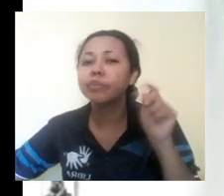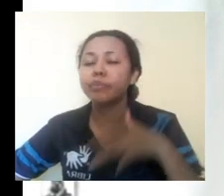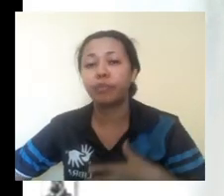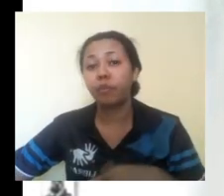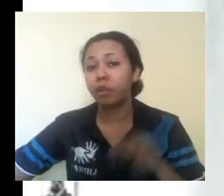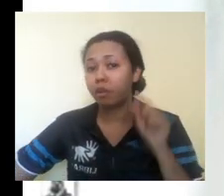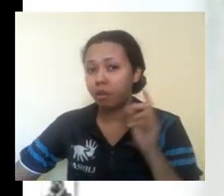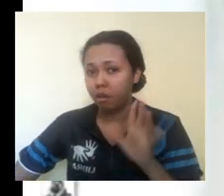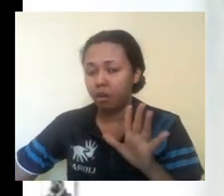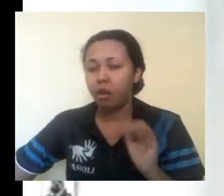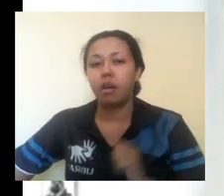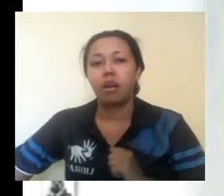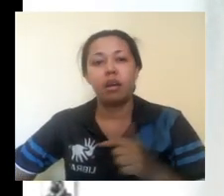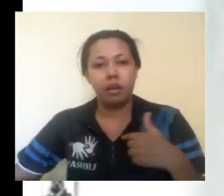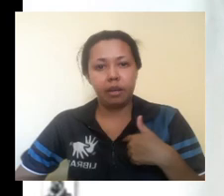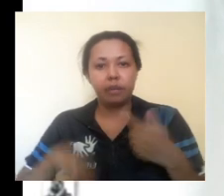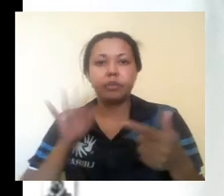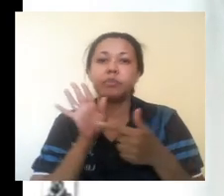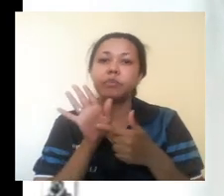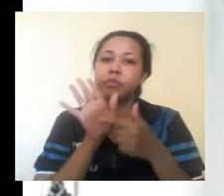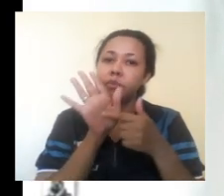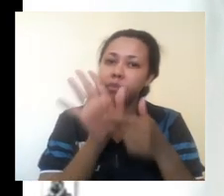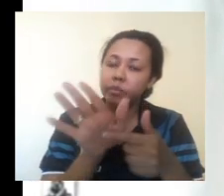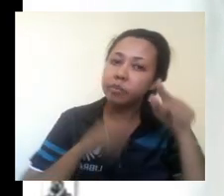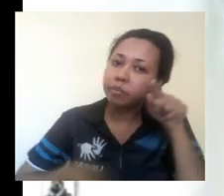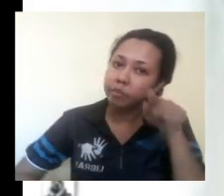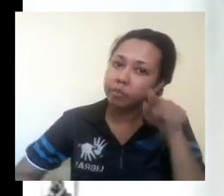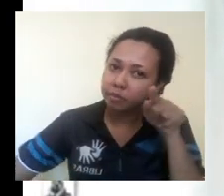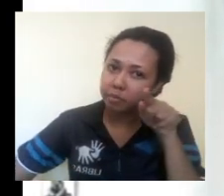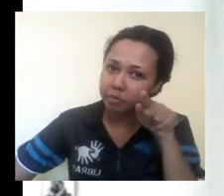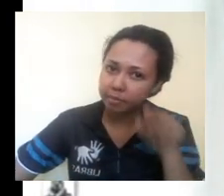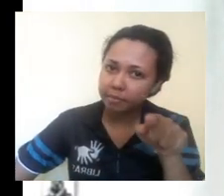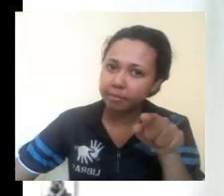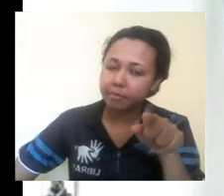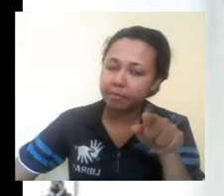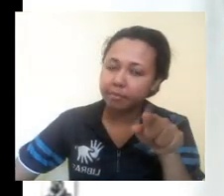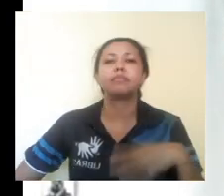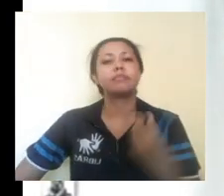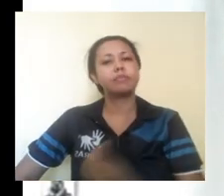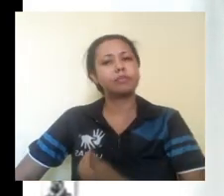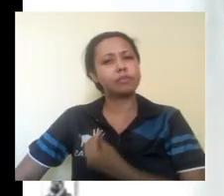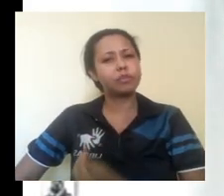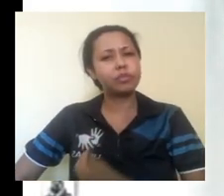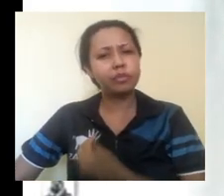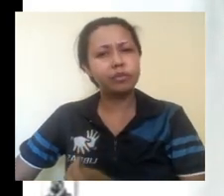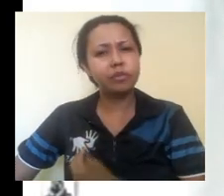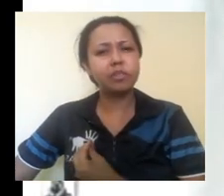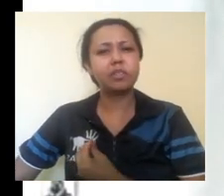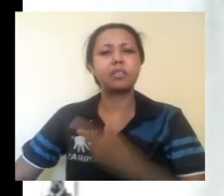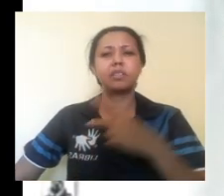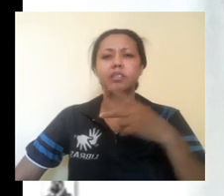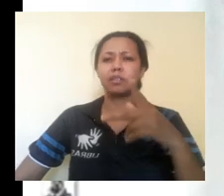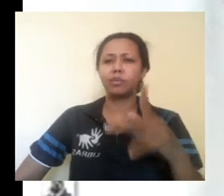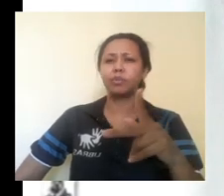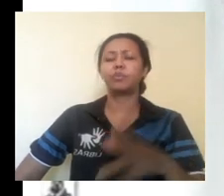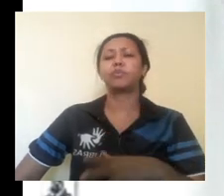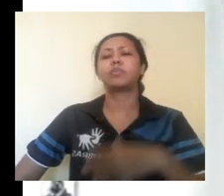as coisas que você carrega, seu passado, né? Se você se encaixa numa dessas categorias, o que é que está